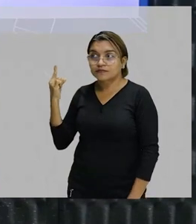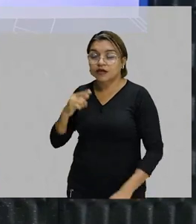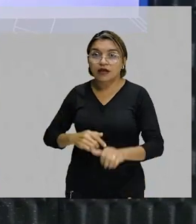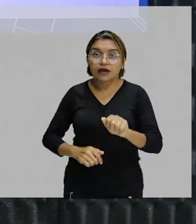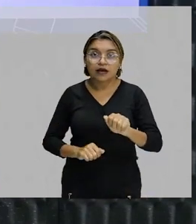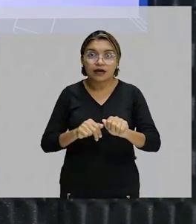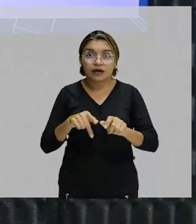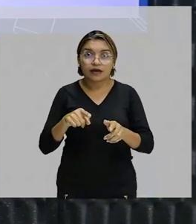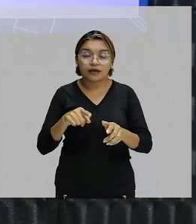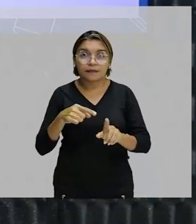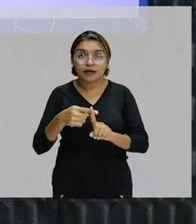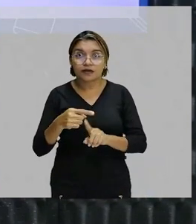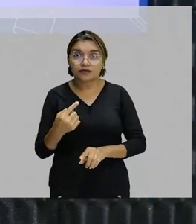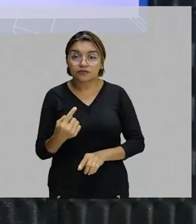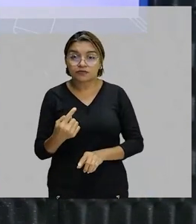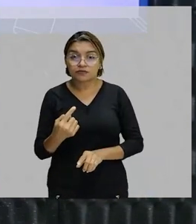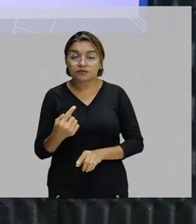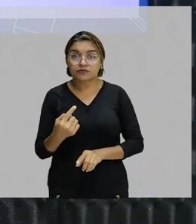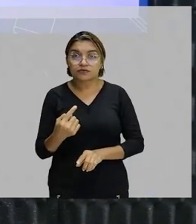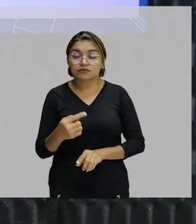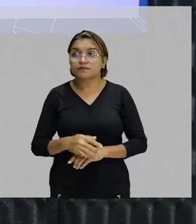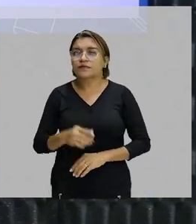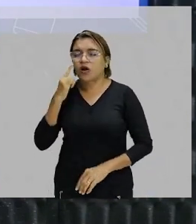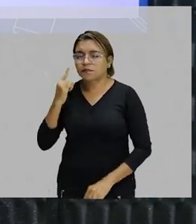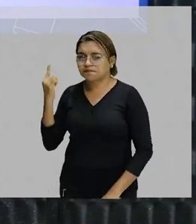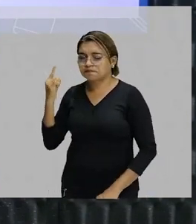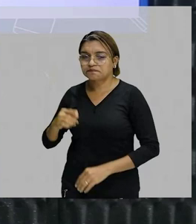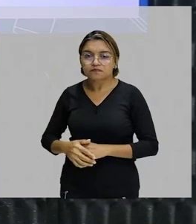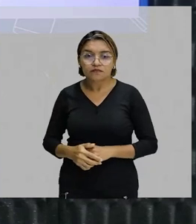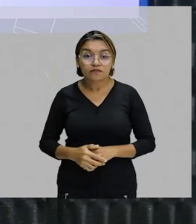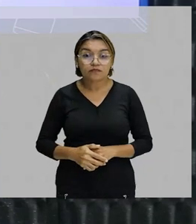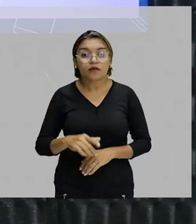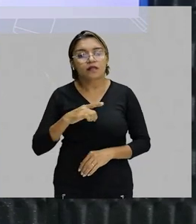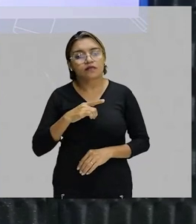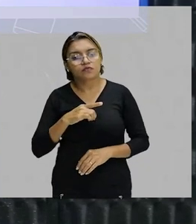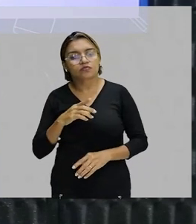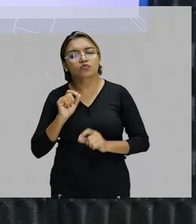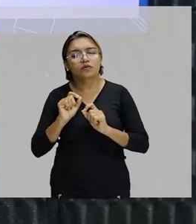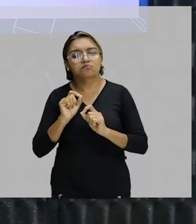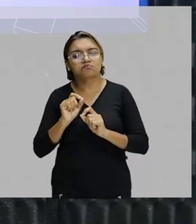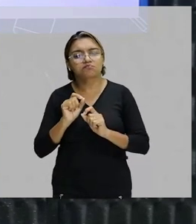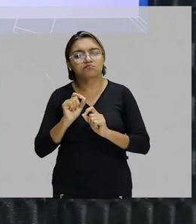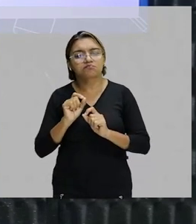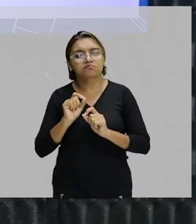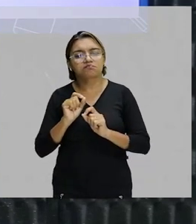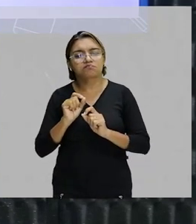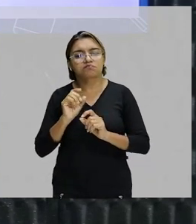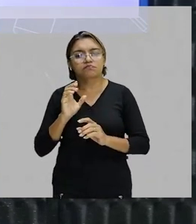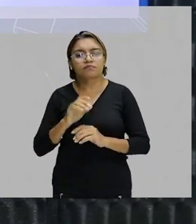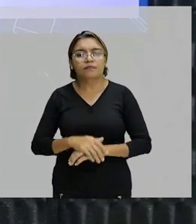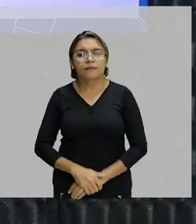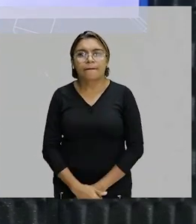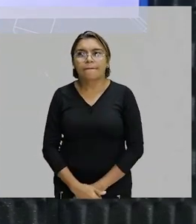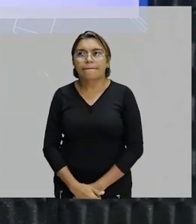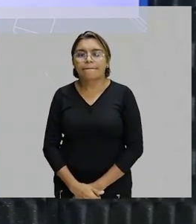an - 1 + A2 e isso né me leva a concluir que se a tecnologia me ajudar